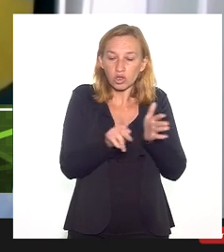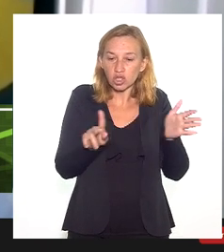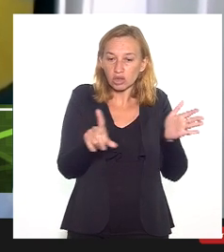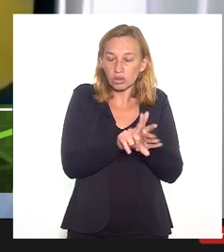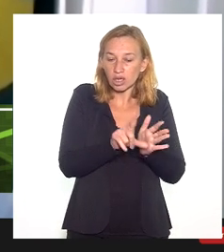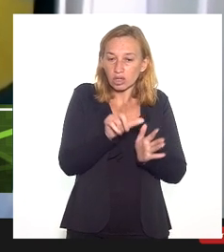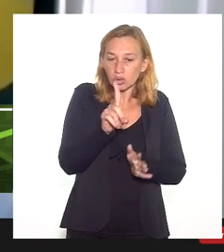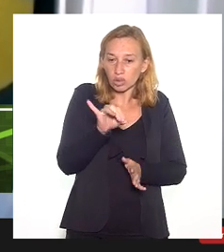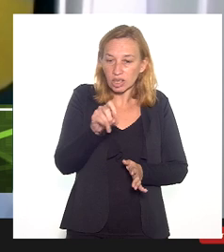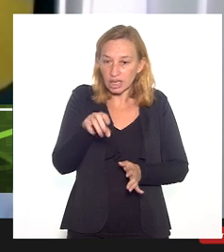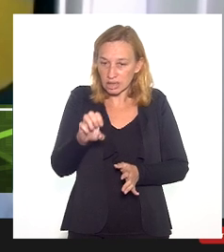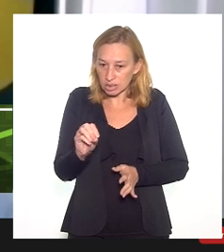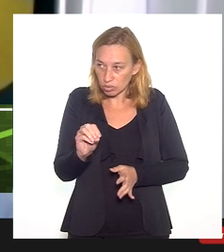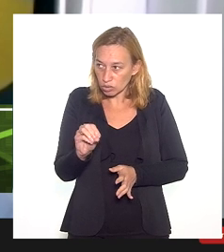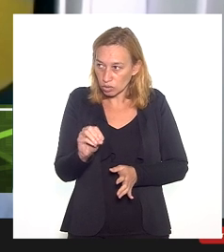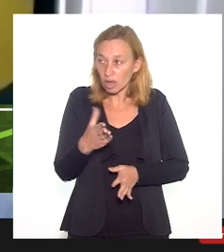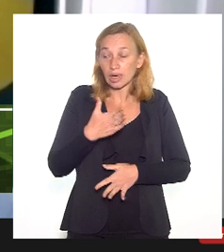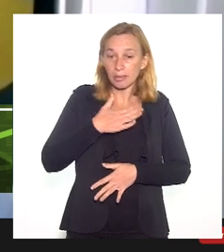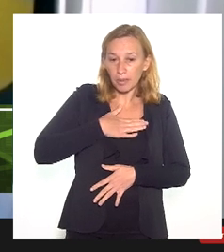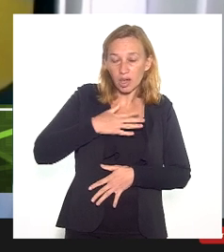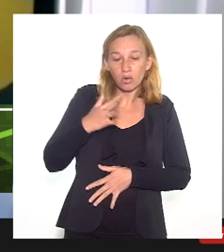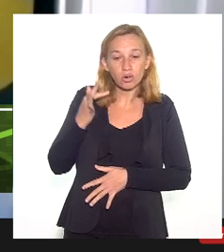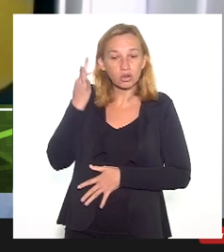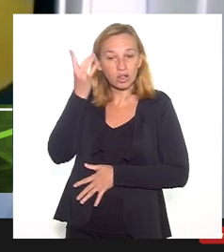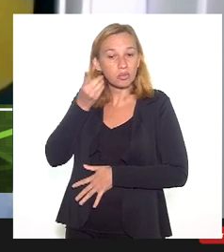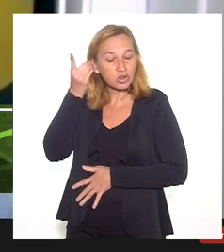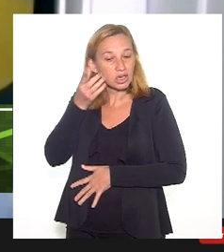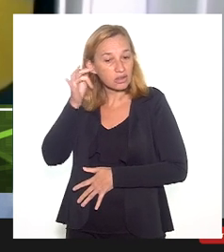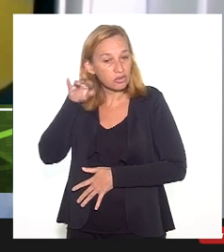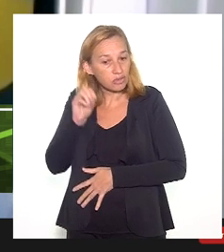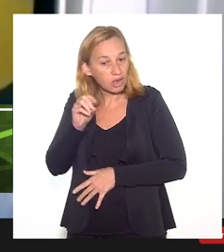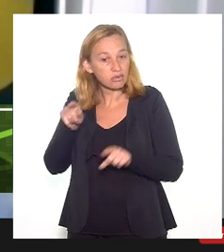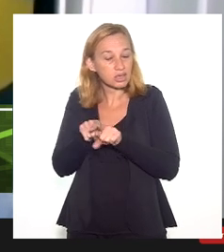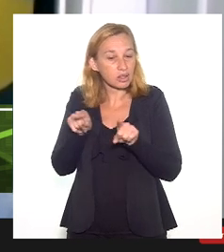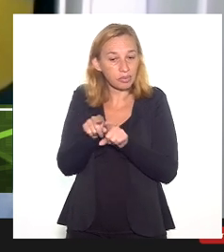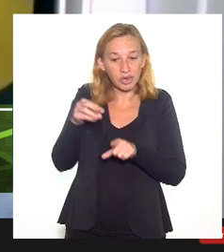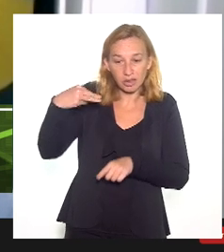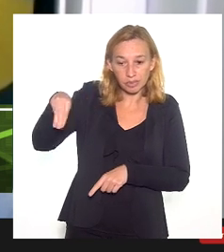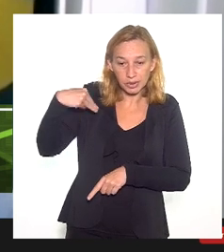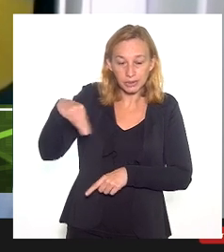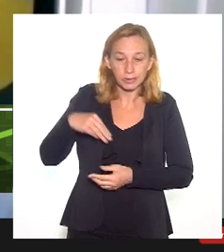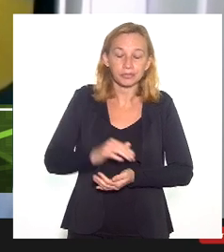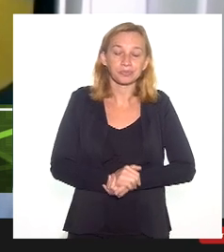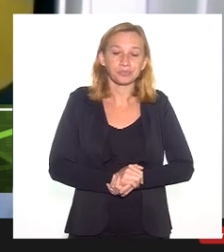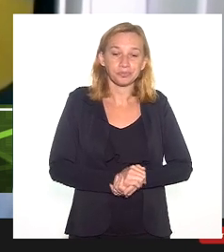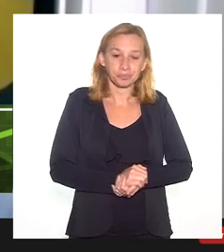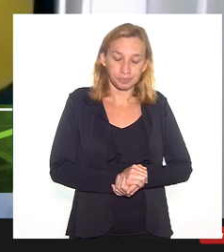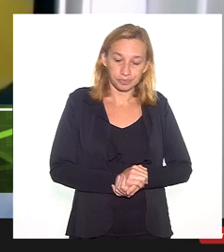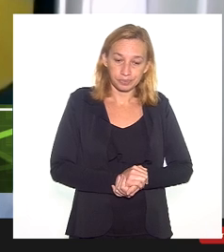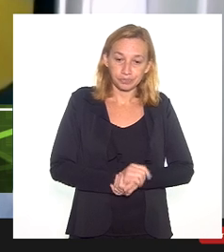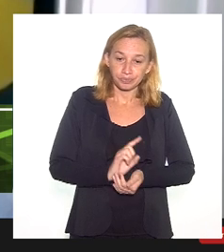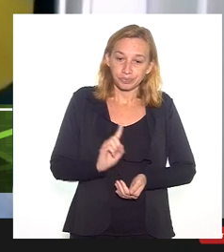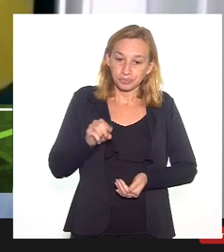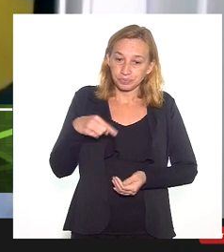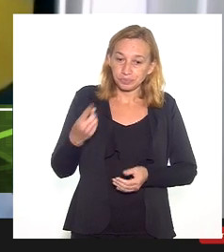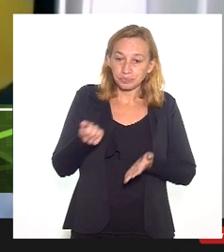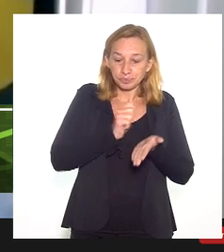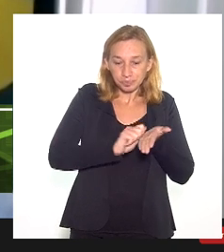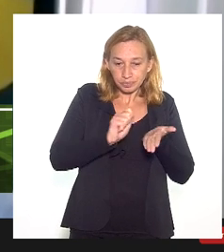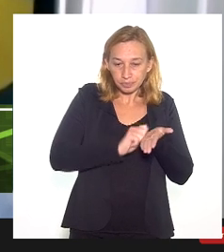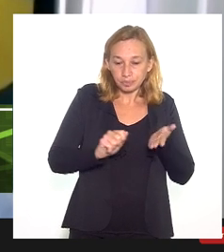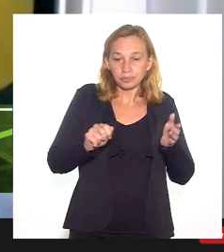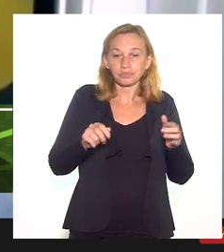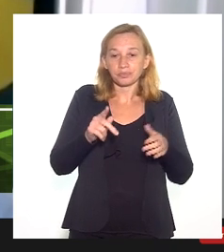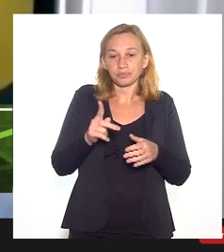duodécimos, que é meu, do Flávio e do deputado Carlos Mink, que depois assinou o projeto